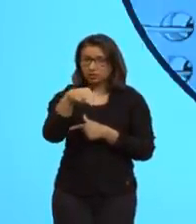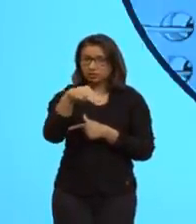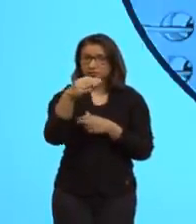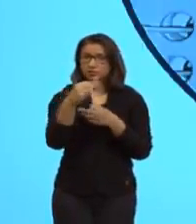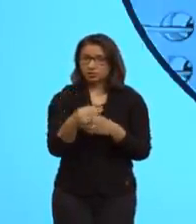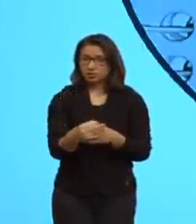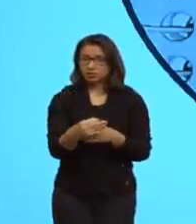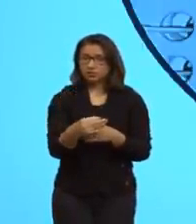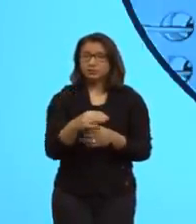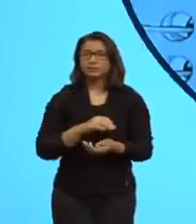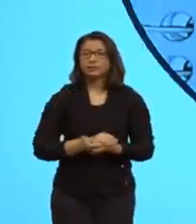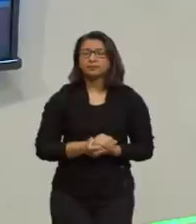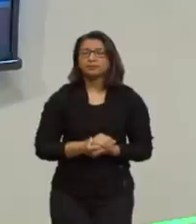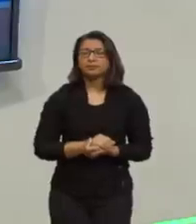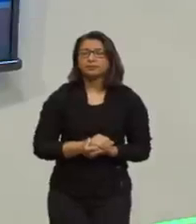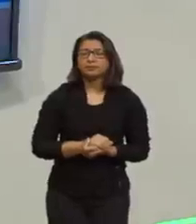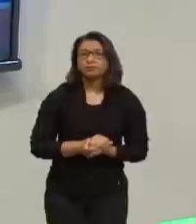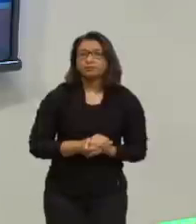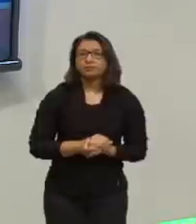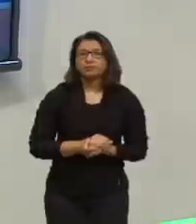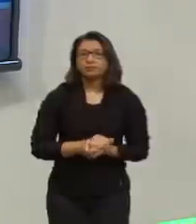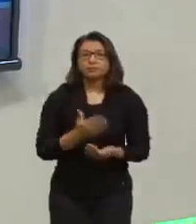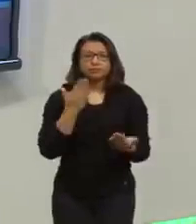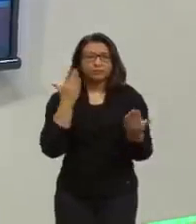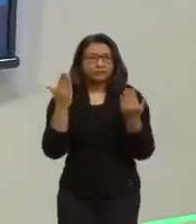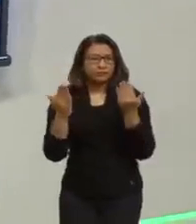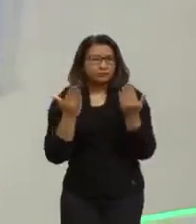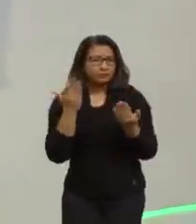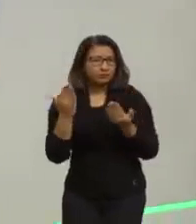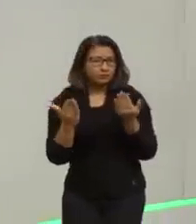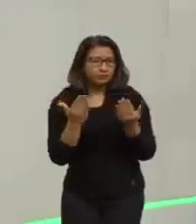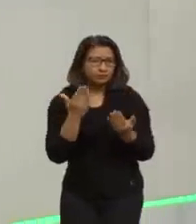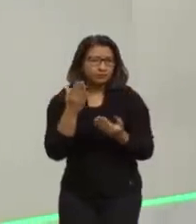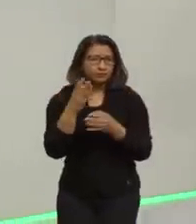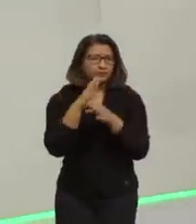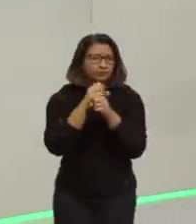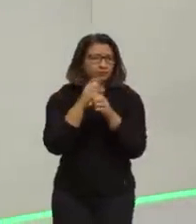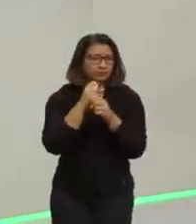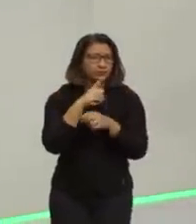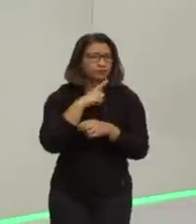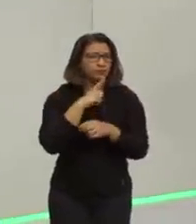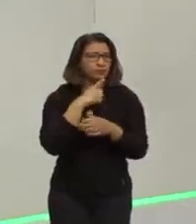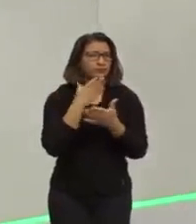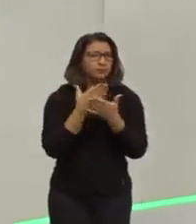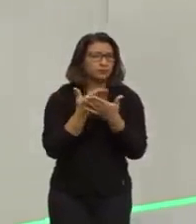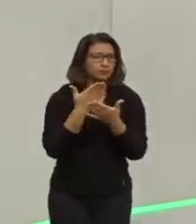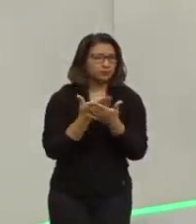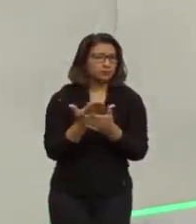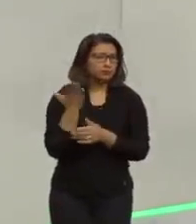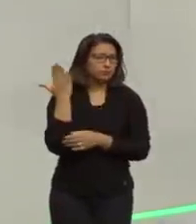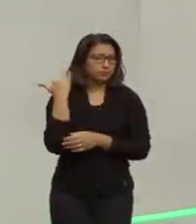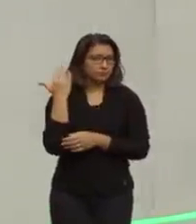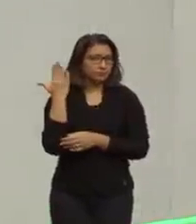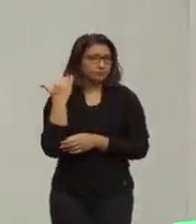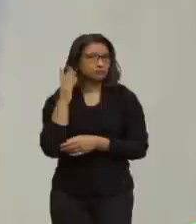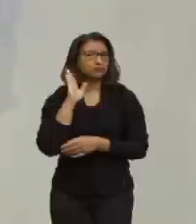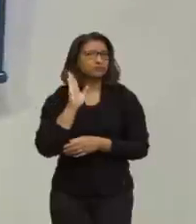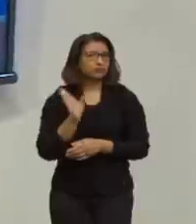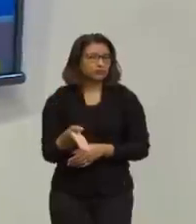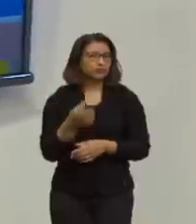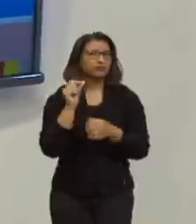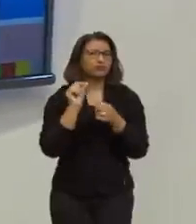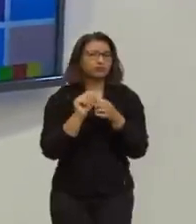Certo? Então, dúvidas sobre esses cálculos, também a gente tem aulas lá que a gente já fez, que a gente